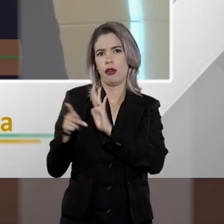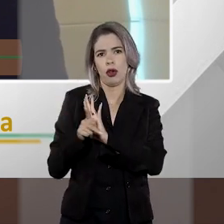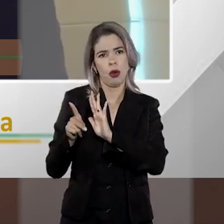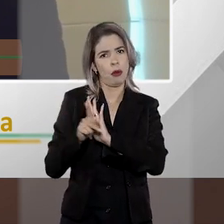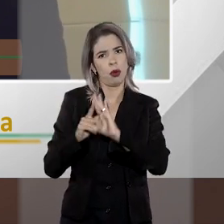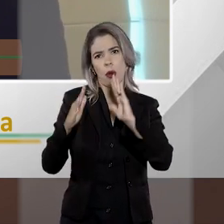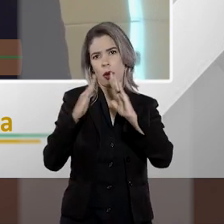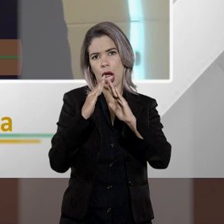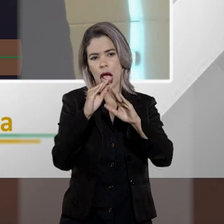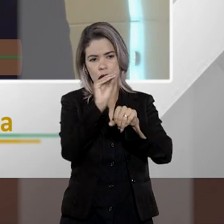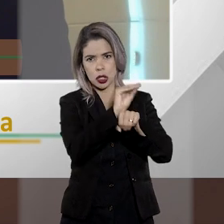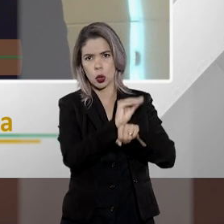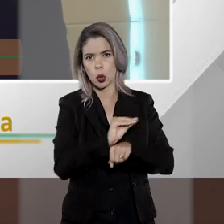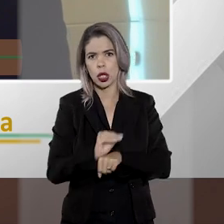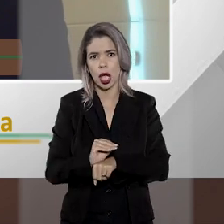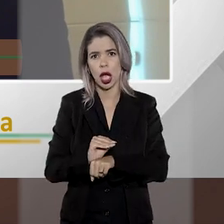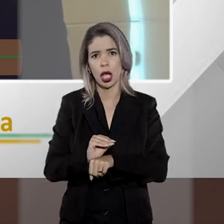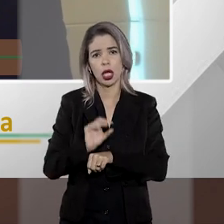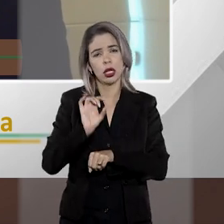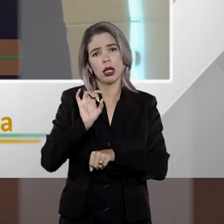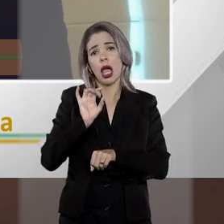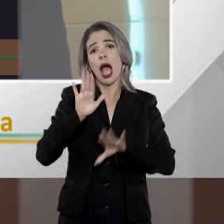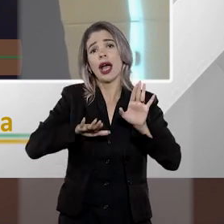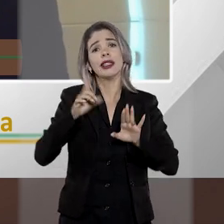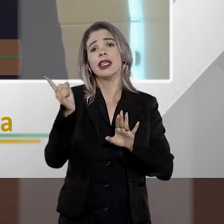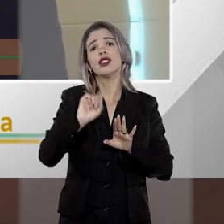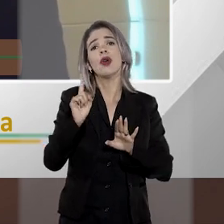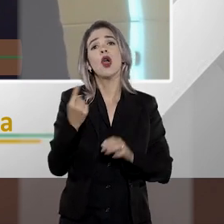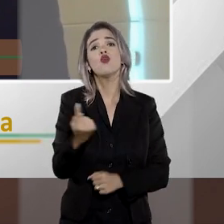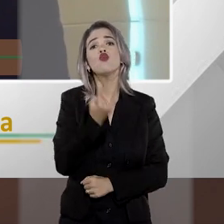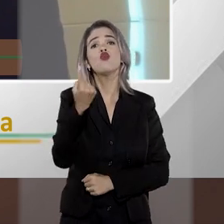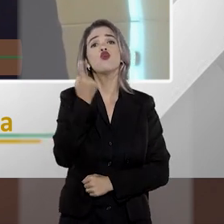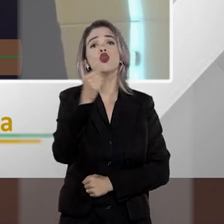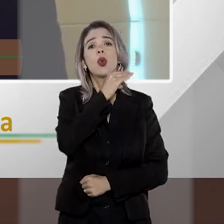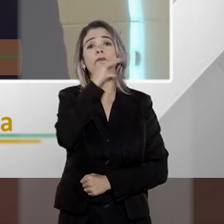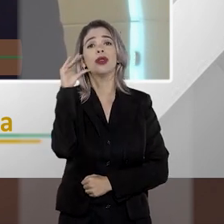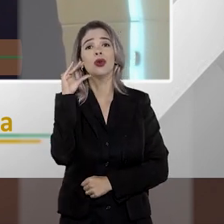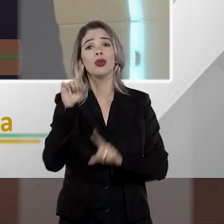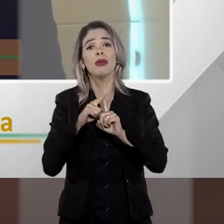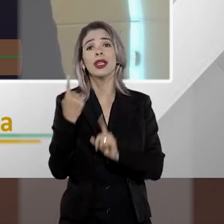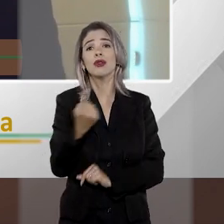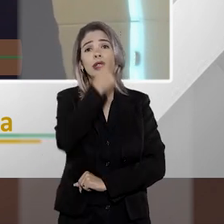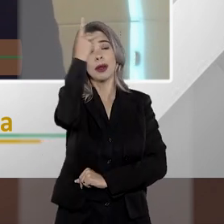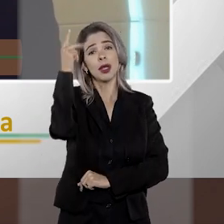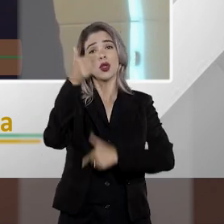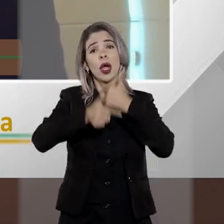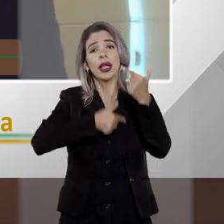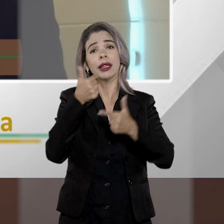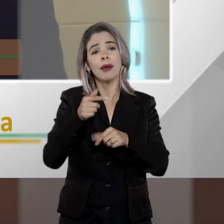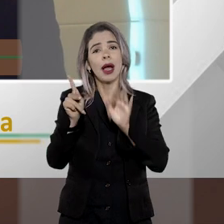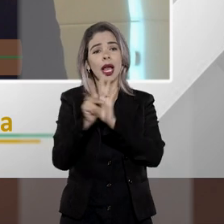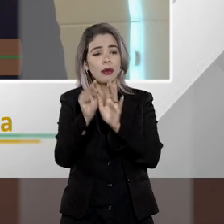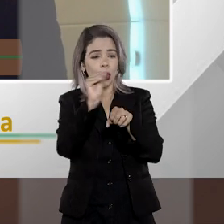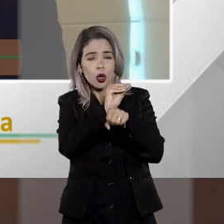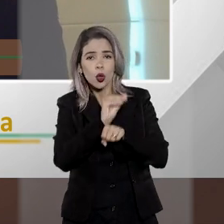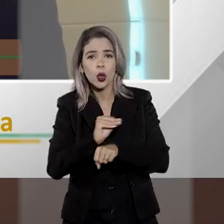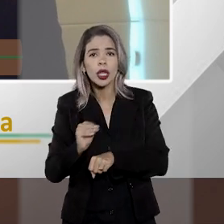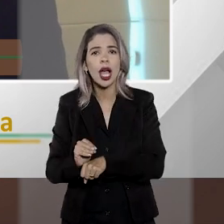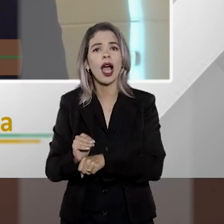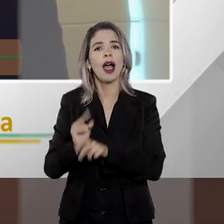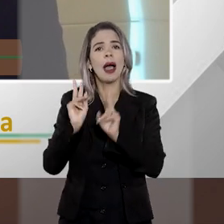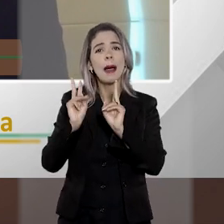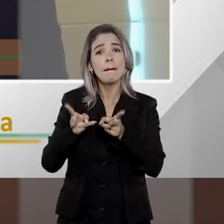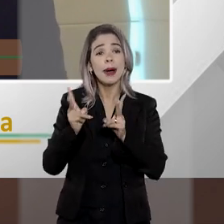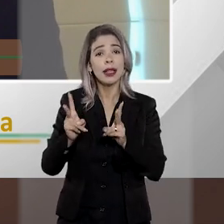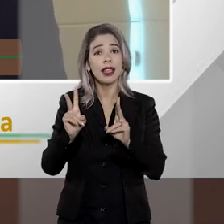responsáveis pelo lar, independentemente de ser o único adulto responsável pela criança, mas é aquela pessoa que trabalhava, que sustentava todo o seu ambiente familiar.